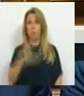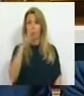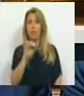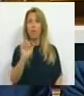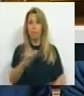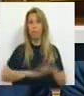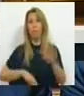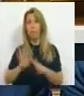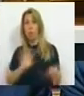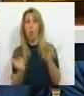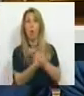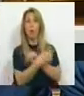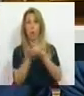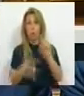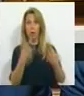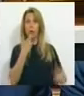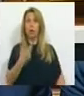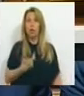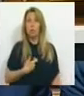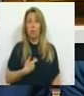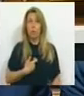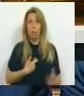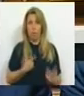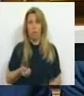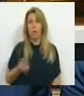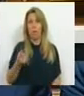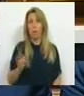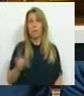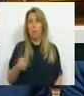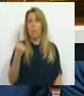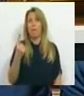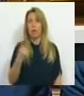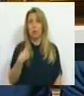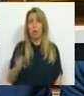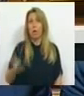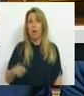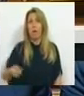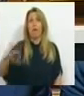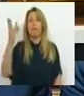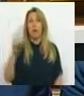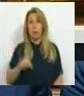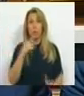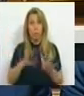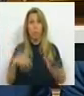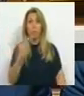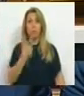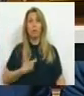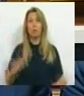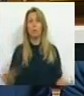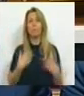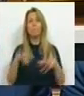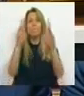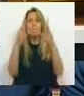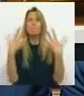o contrário daquilo que aqui me respondeu por mais do que uma vez no Parlamento, espero que desta vez tenha a oportunidade de